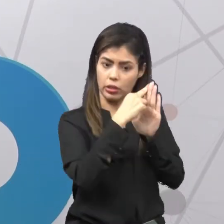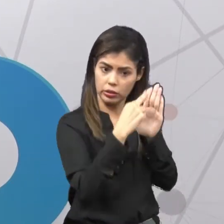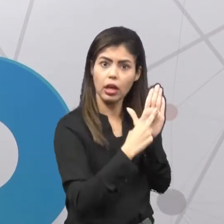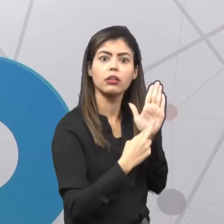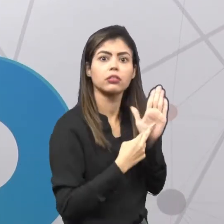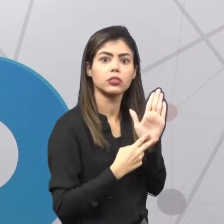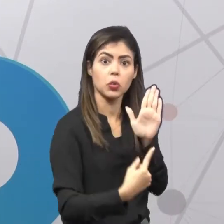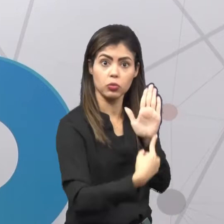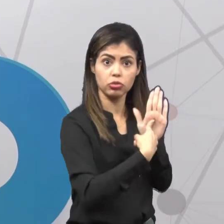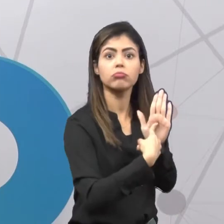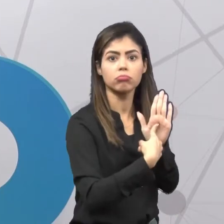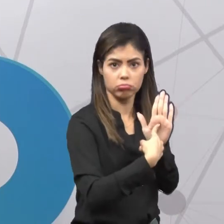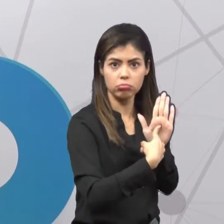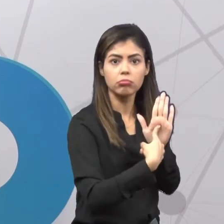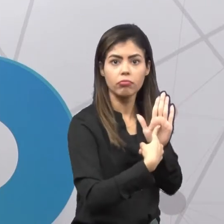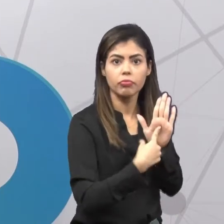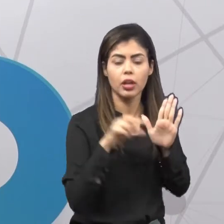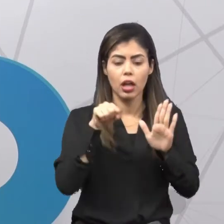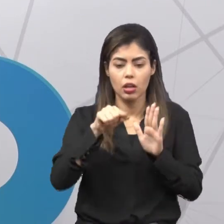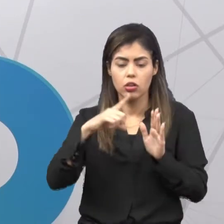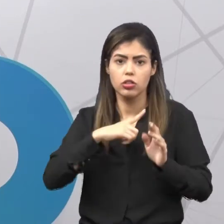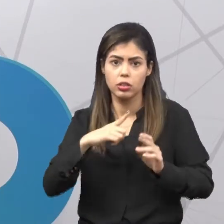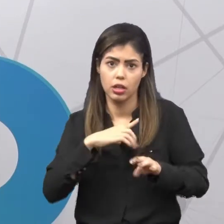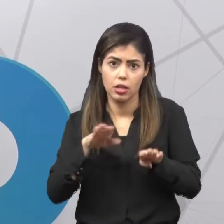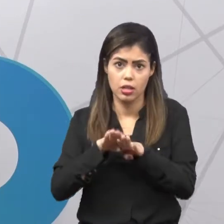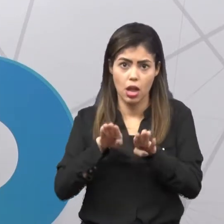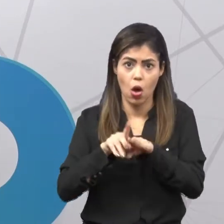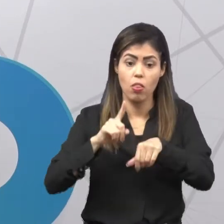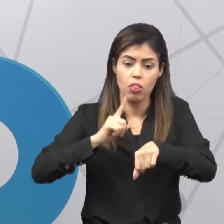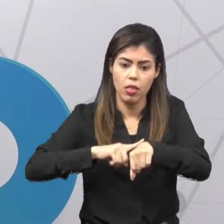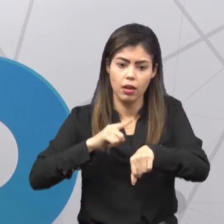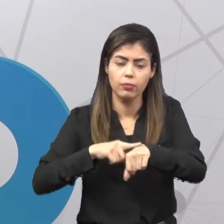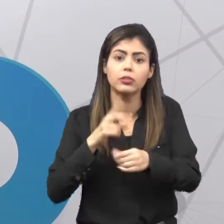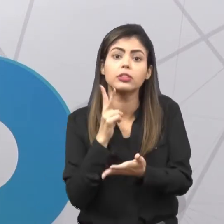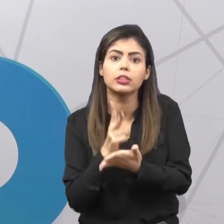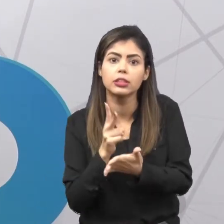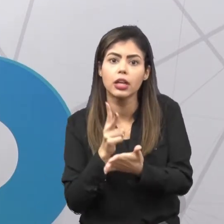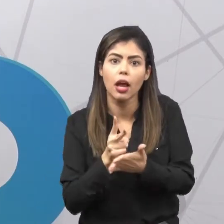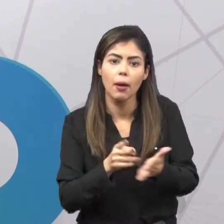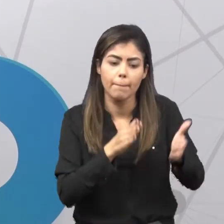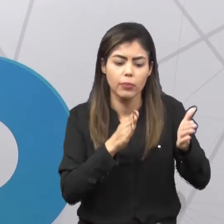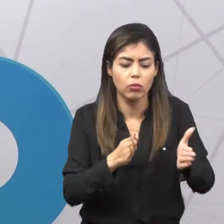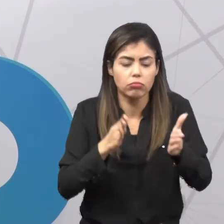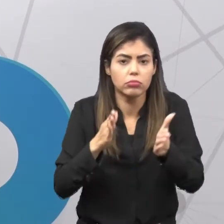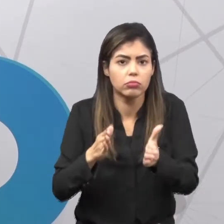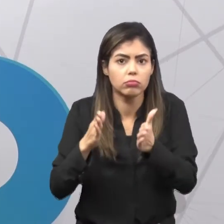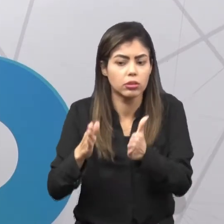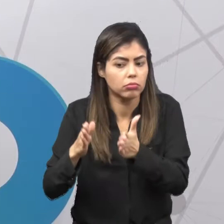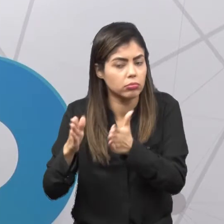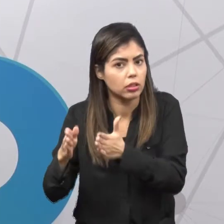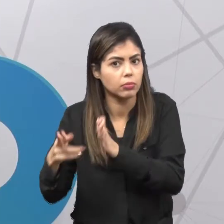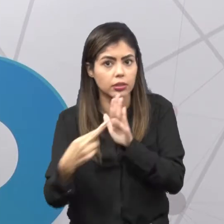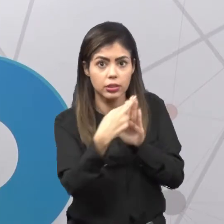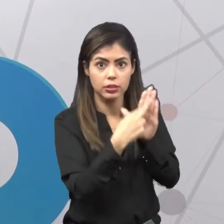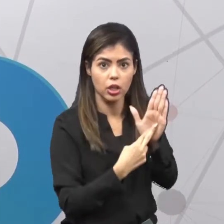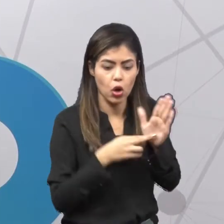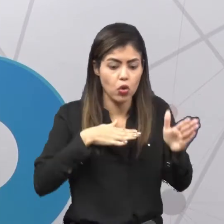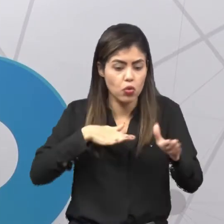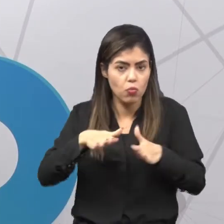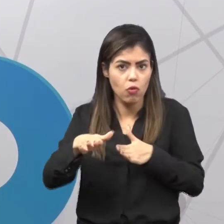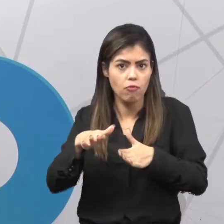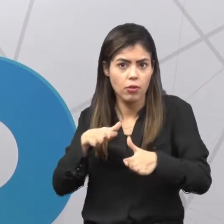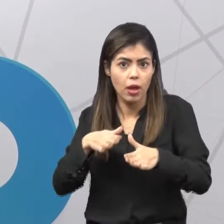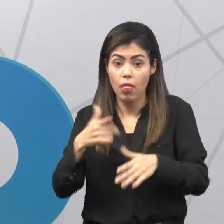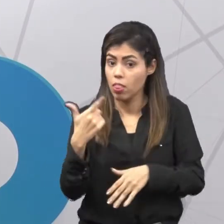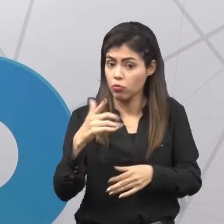padrões pré-estabelecidos, ele tinha que estar o tempo todo condicionando o corpo dele àquele movimento. Ele não